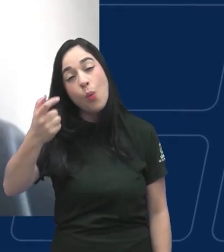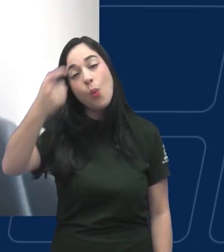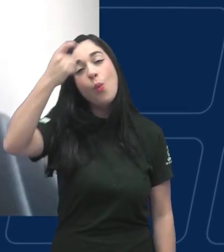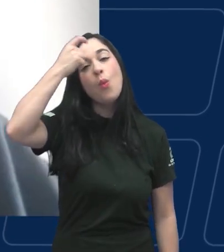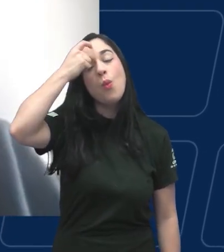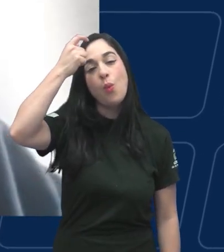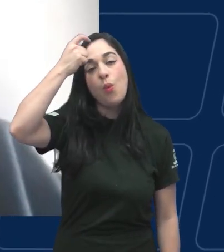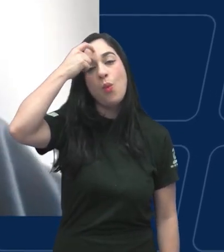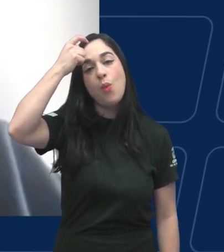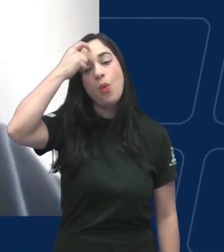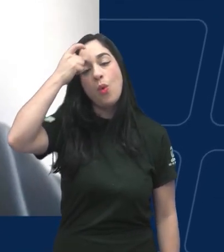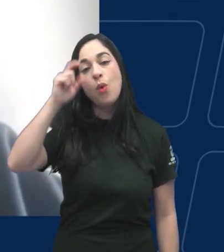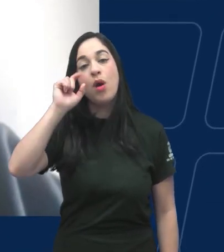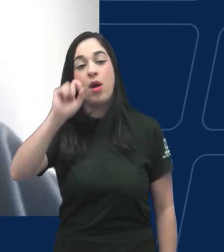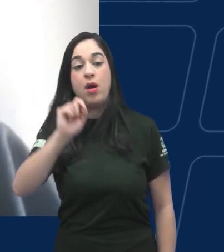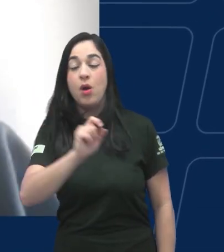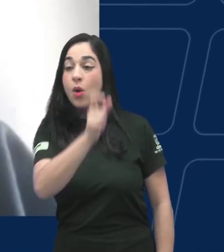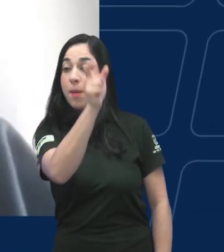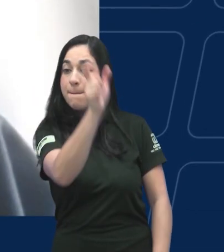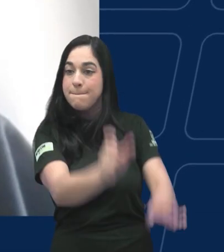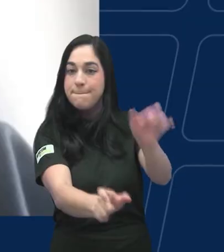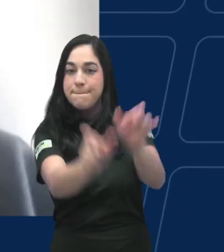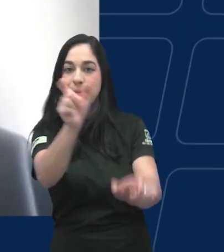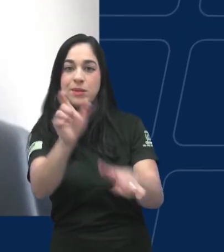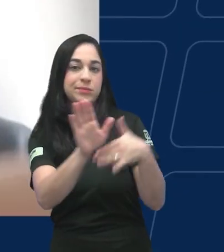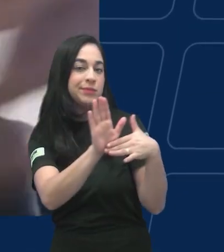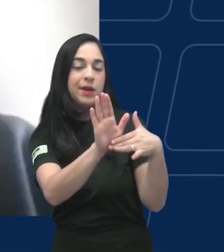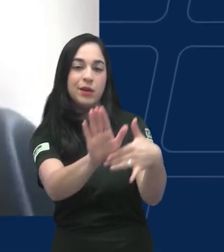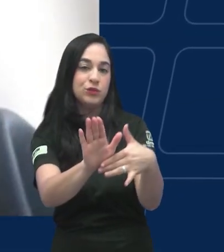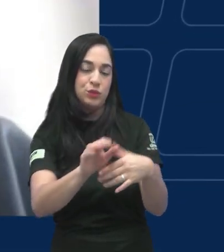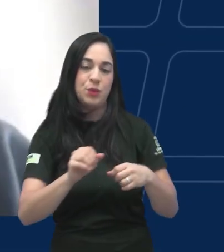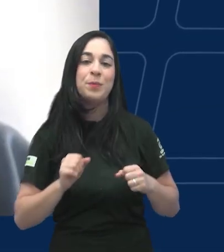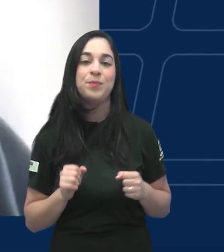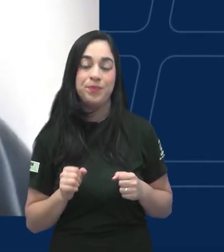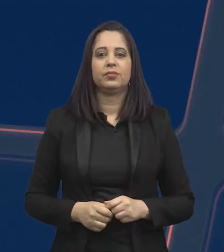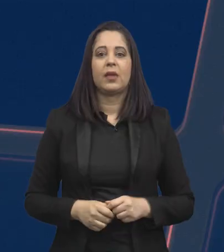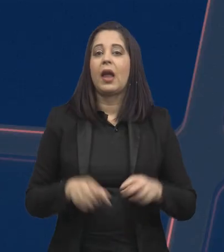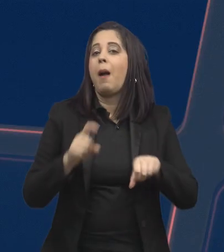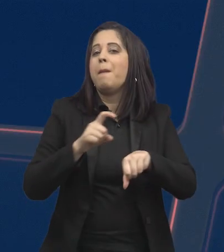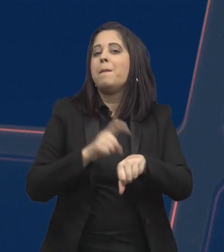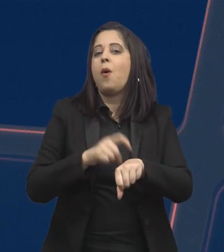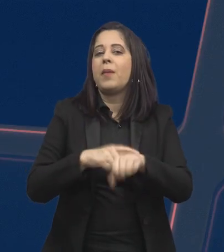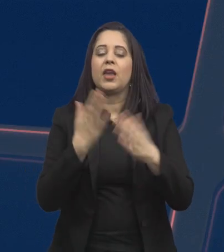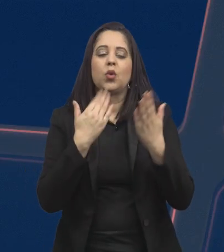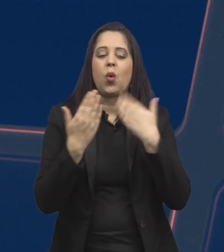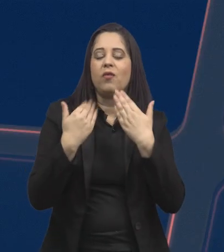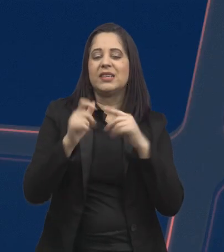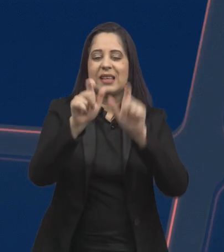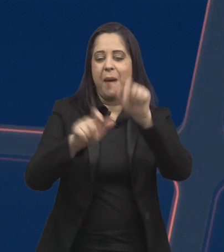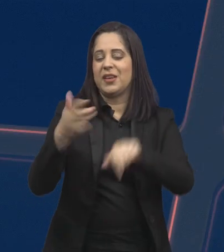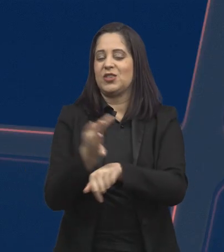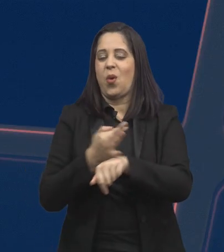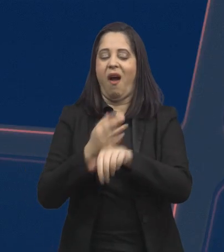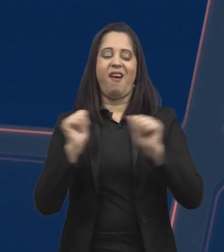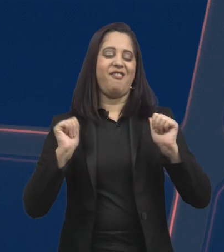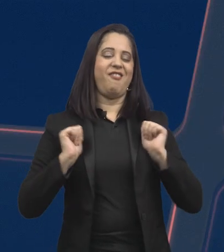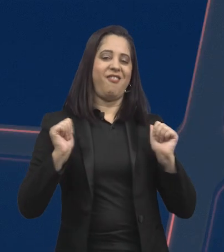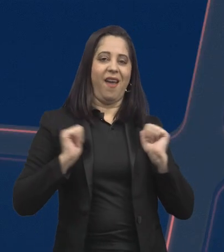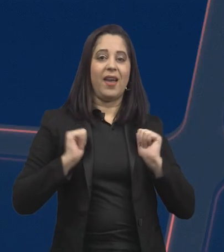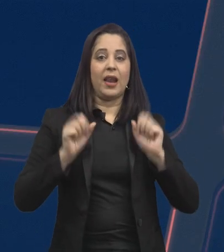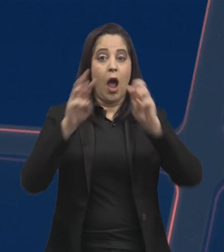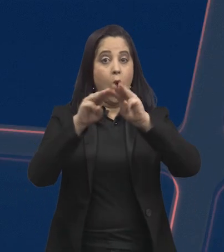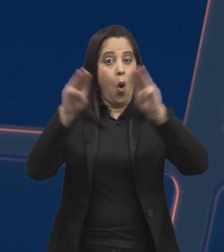pensem nisso também, né? Para poder ajudar outras pessoas, né? Hora de falar com quem está de férias. O